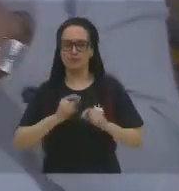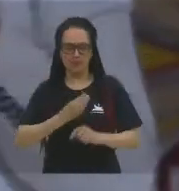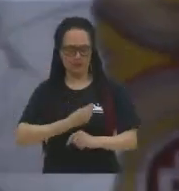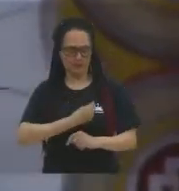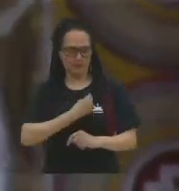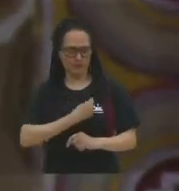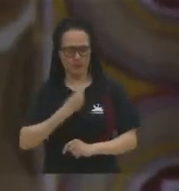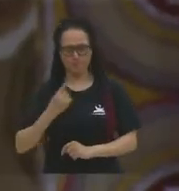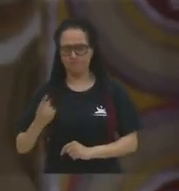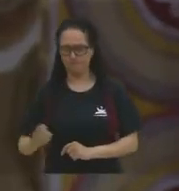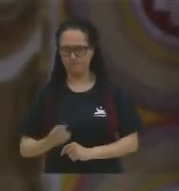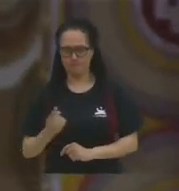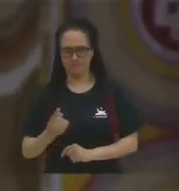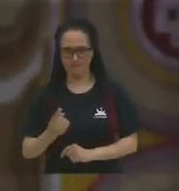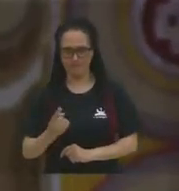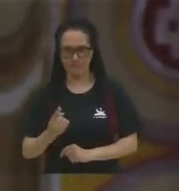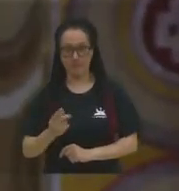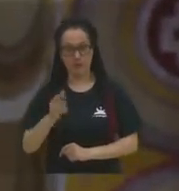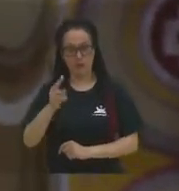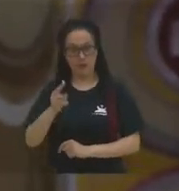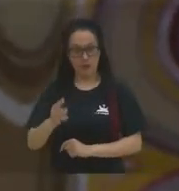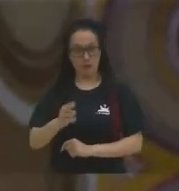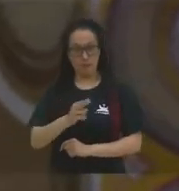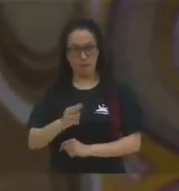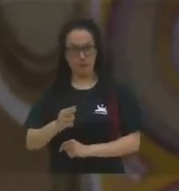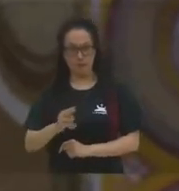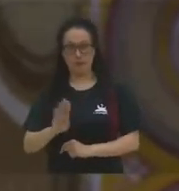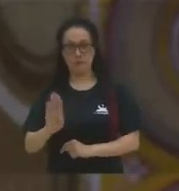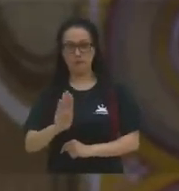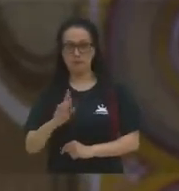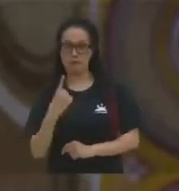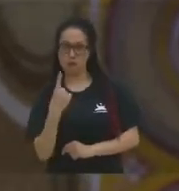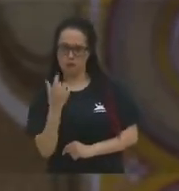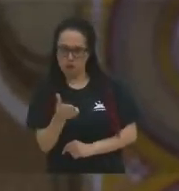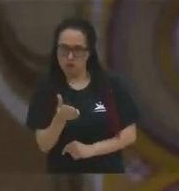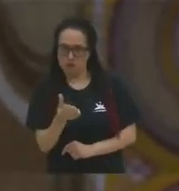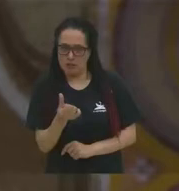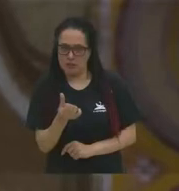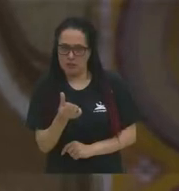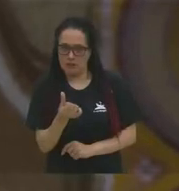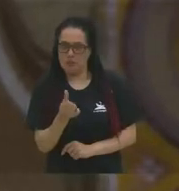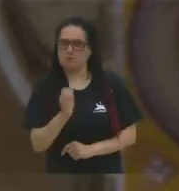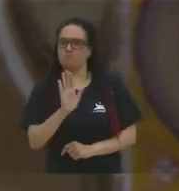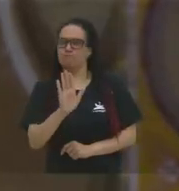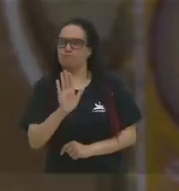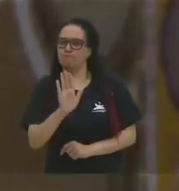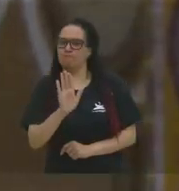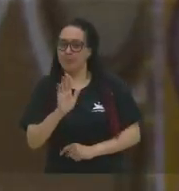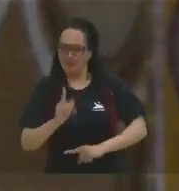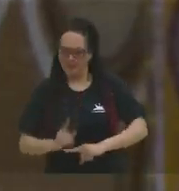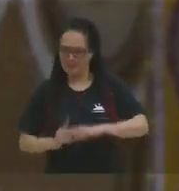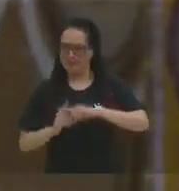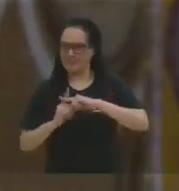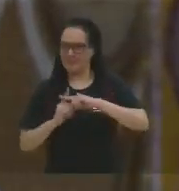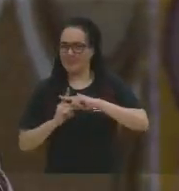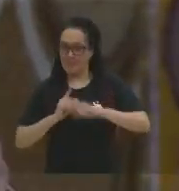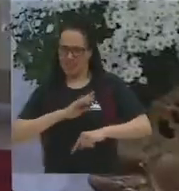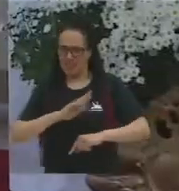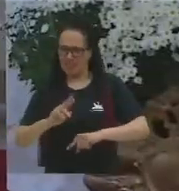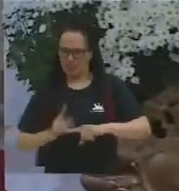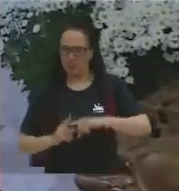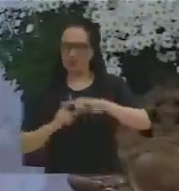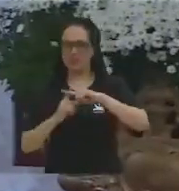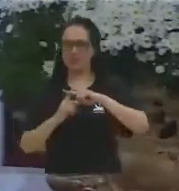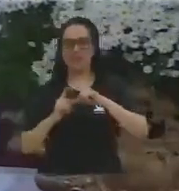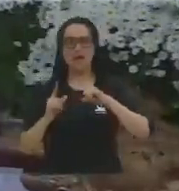está no céu, ele dizia: o cristianismo tem uma dose de suportabilidade, ou seja, eu